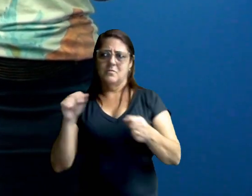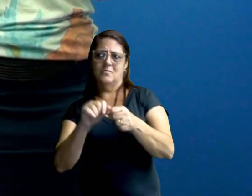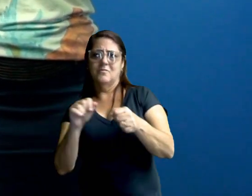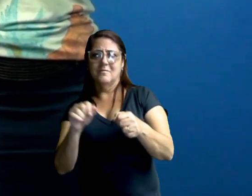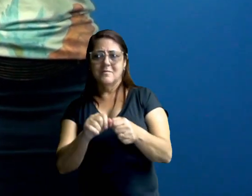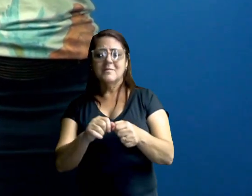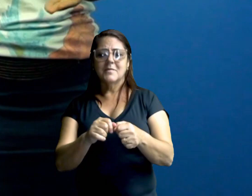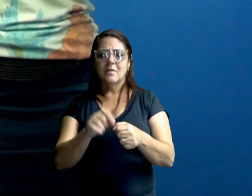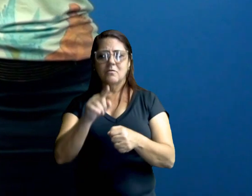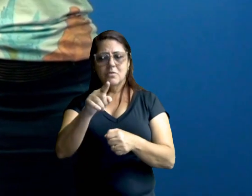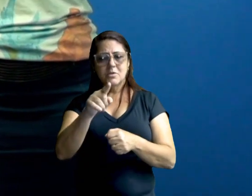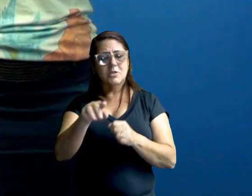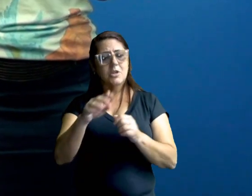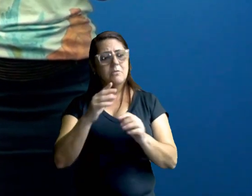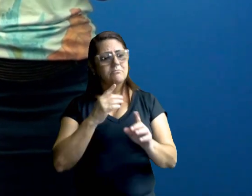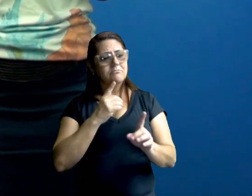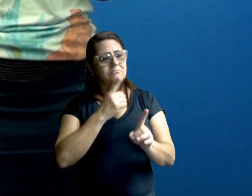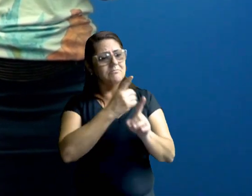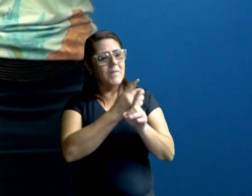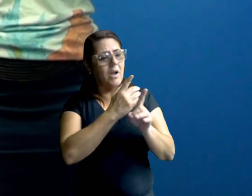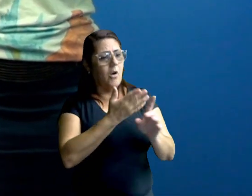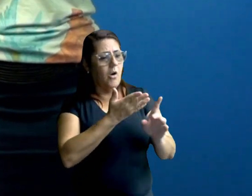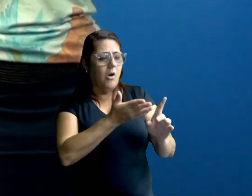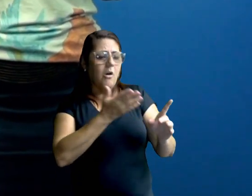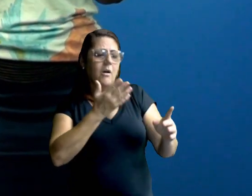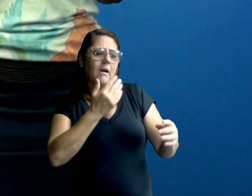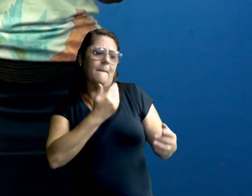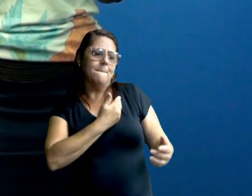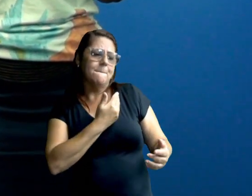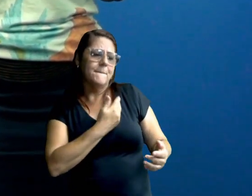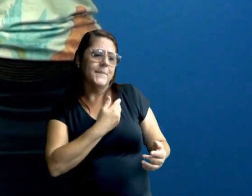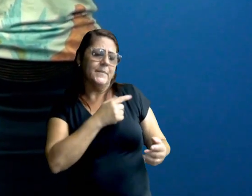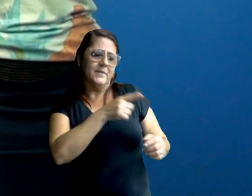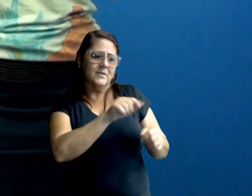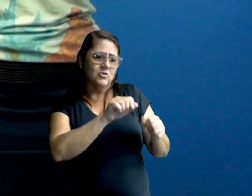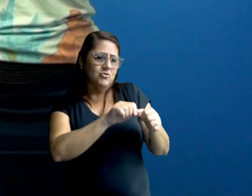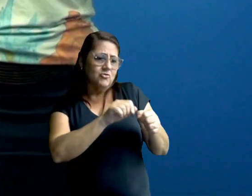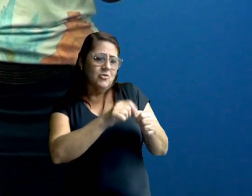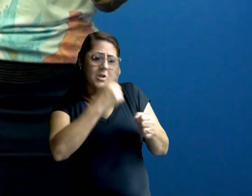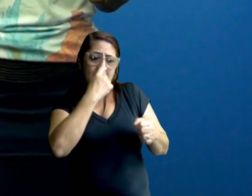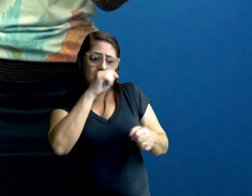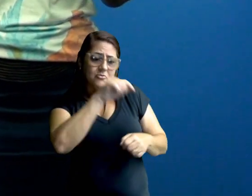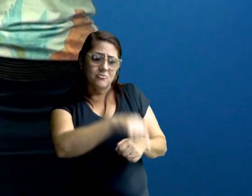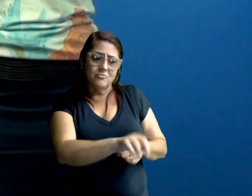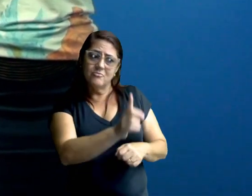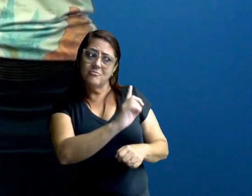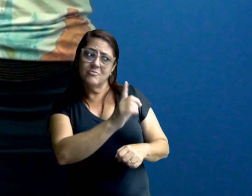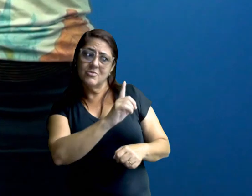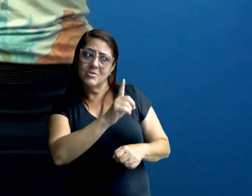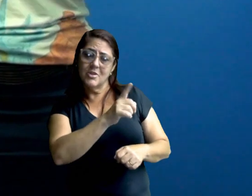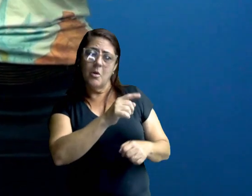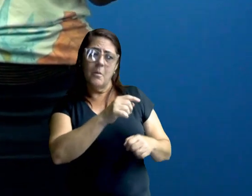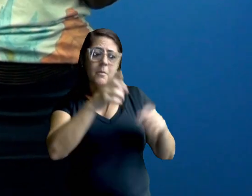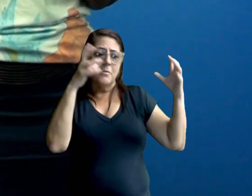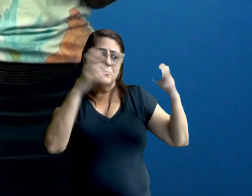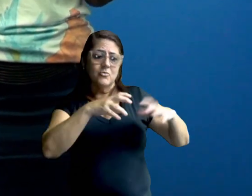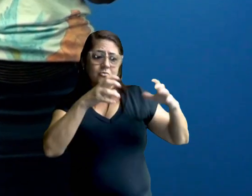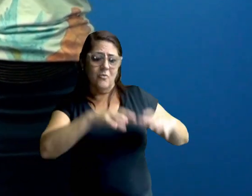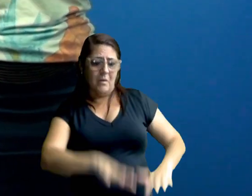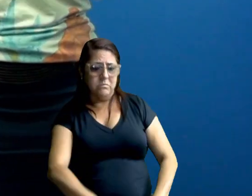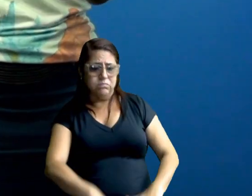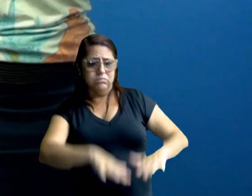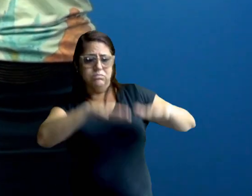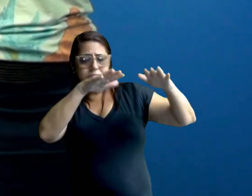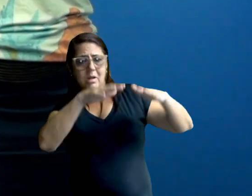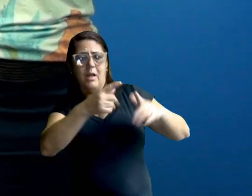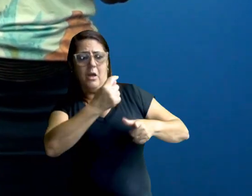pode chegar para essa pessoa e dar uma advertência e dizer, ó, não faz isso. Não joga lixo no chão, porque quando chover vai alagar.